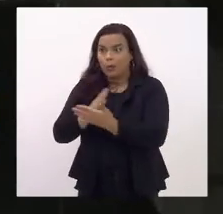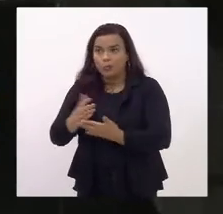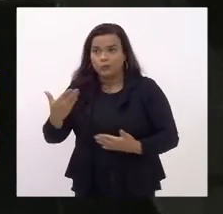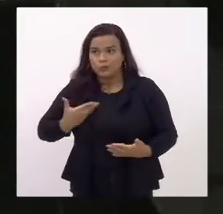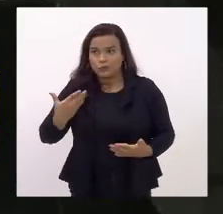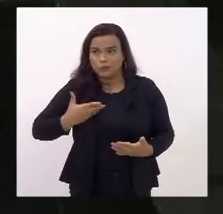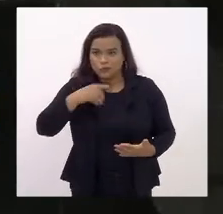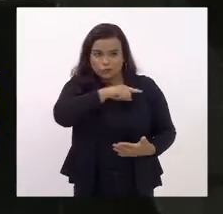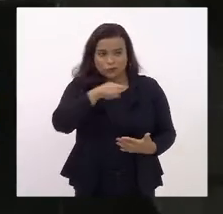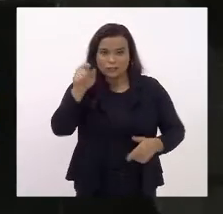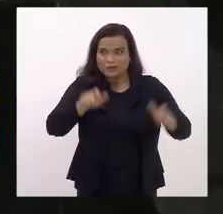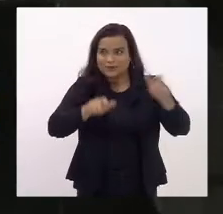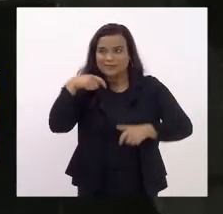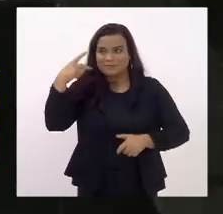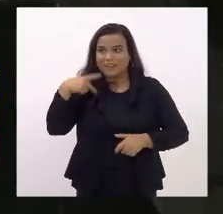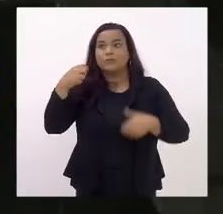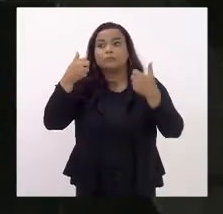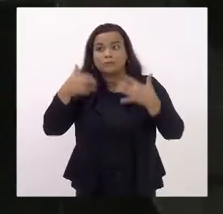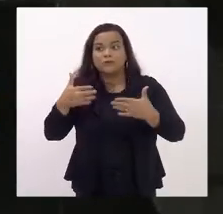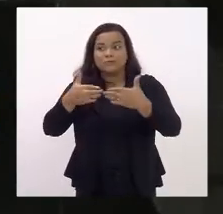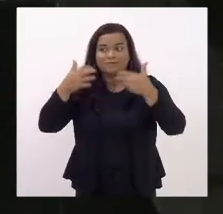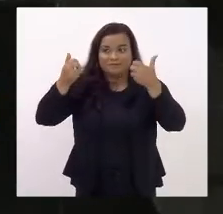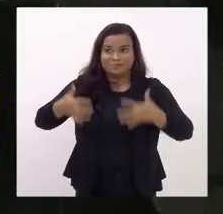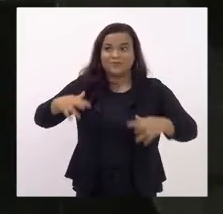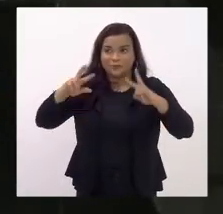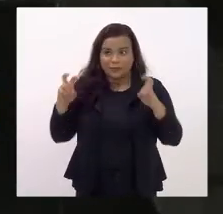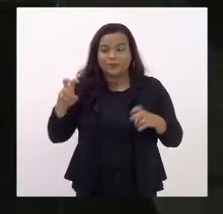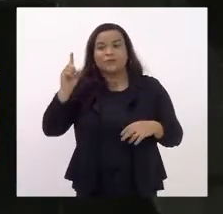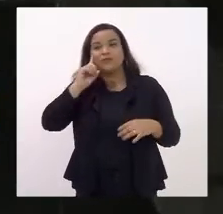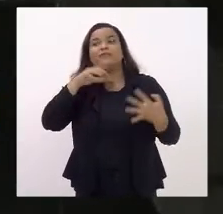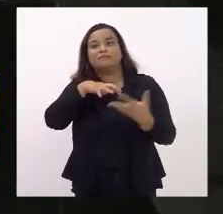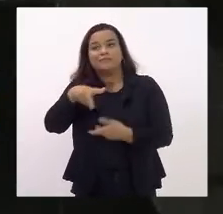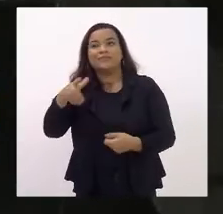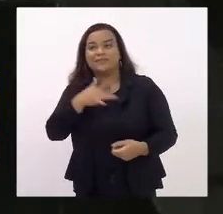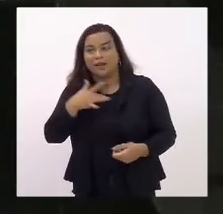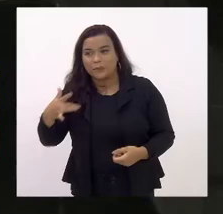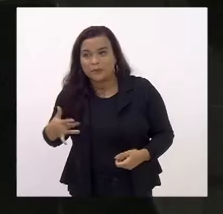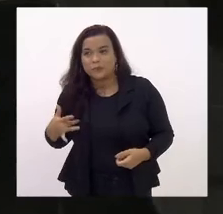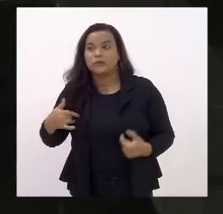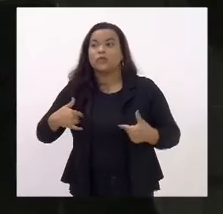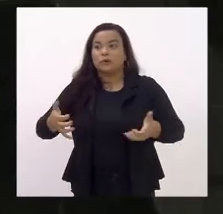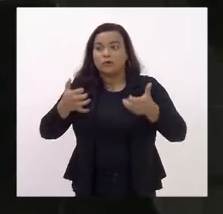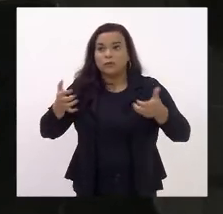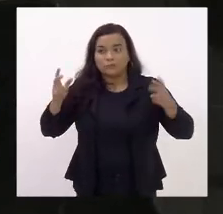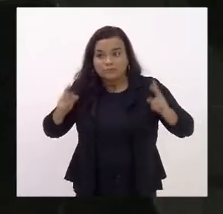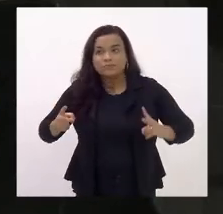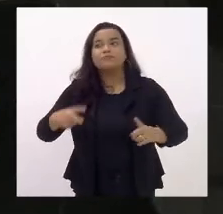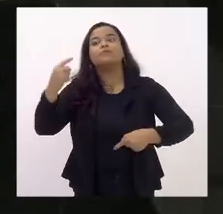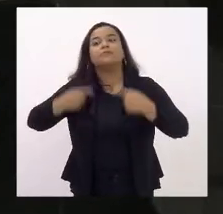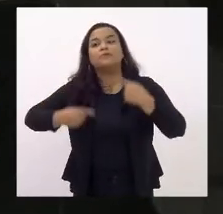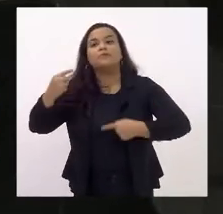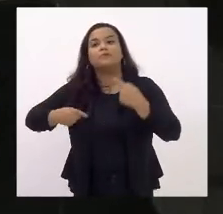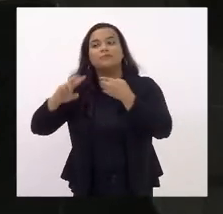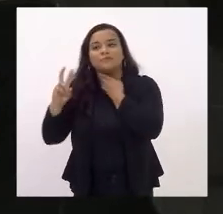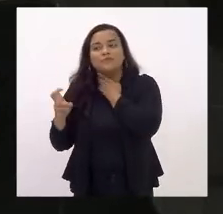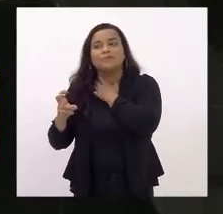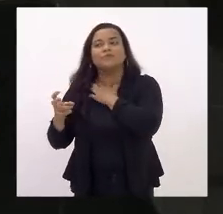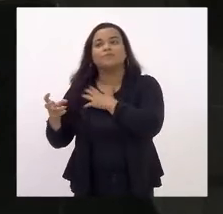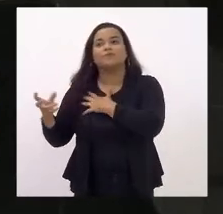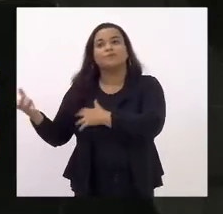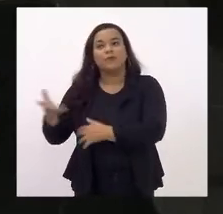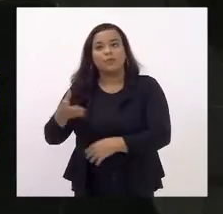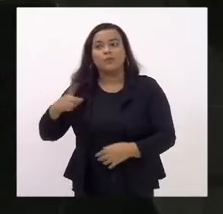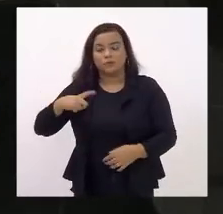dia, fizeram questões de ordem sobre esse tema, e eu quero dar sequência a esse debate hoje aqui, como